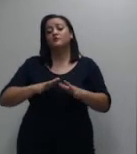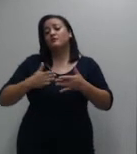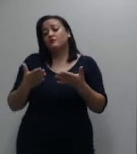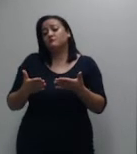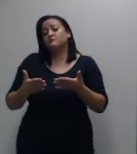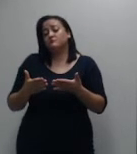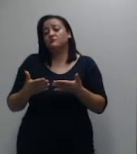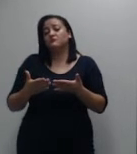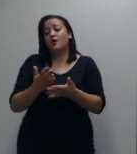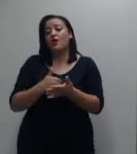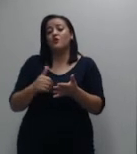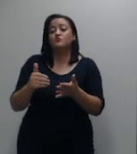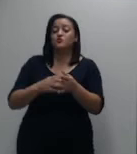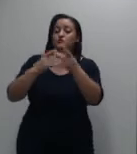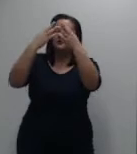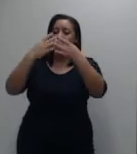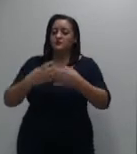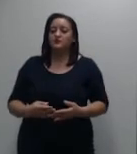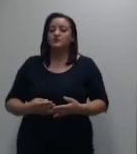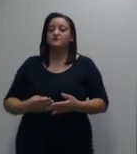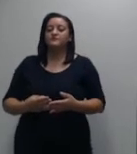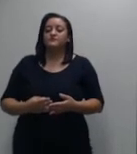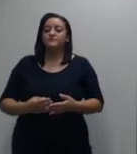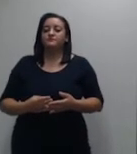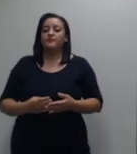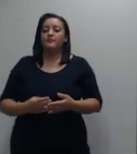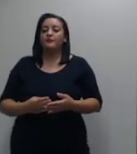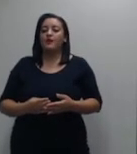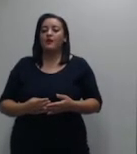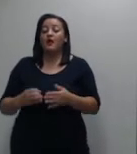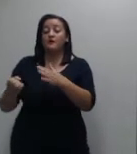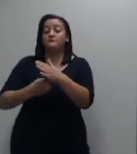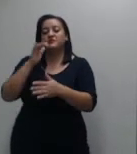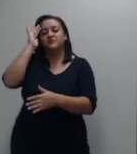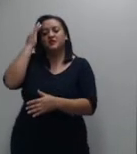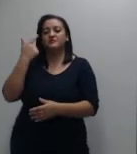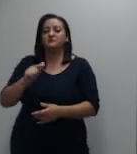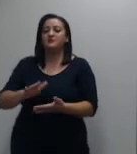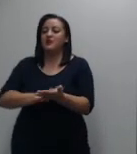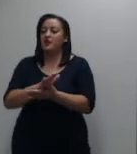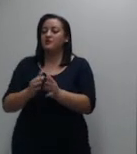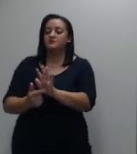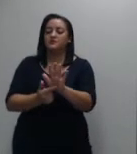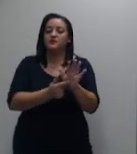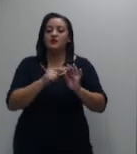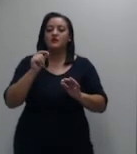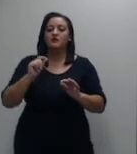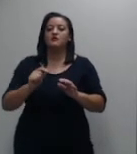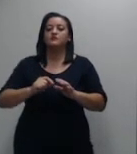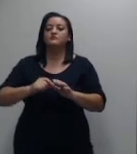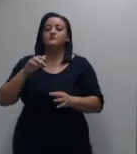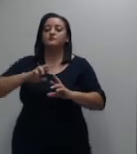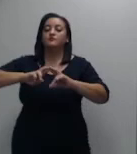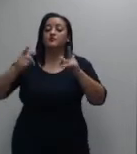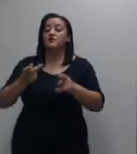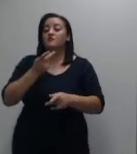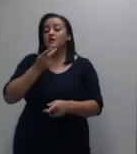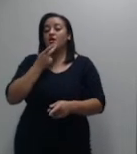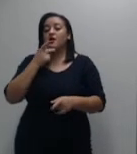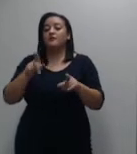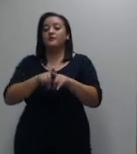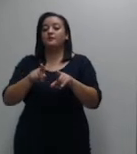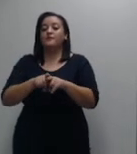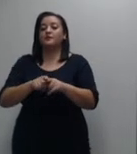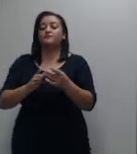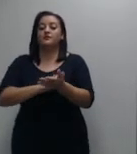todas essas considerações brazolio entende que não há demonstração da divergência legado em